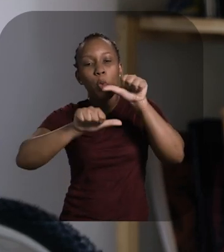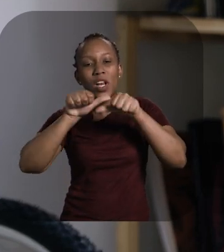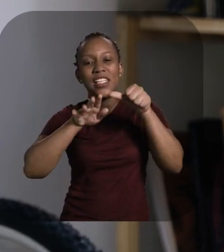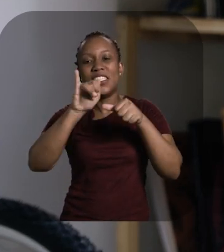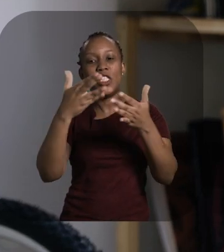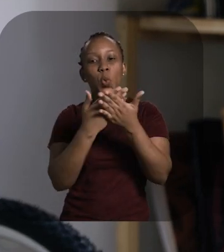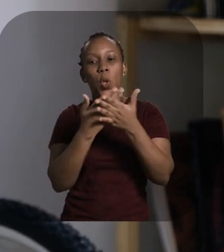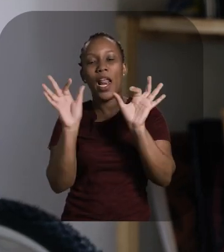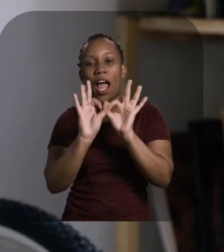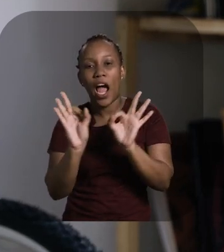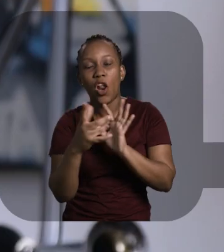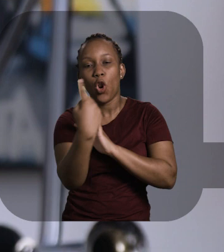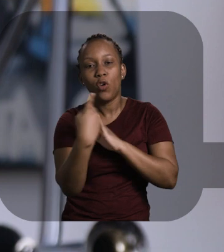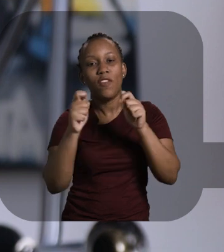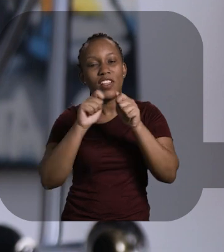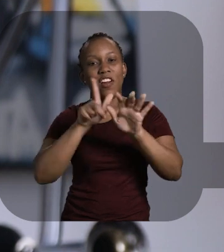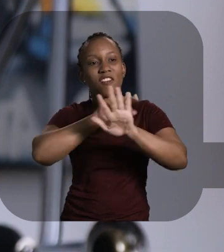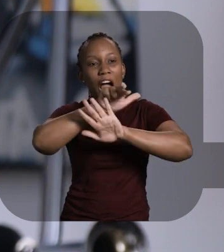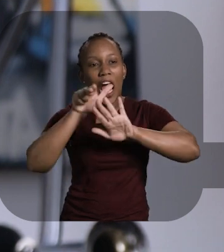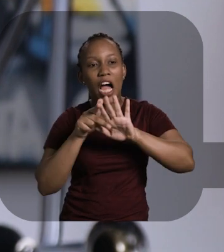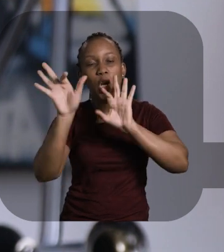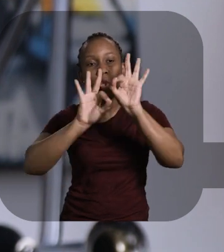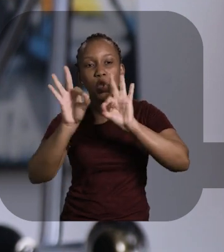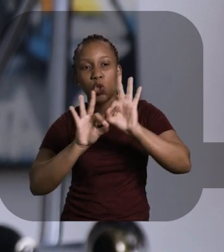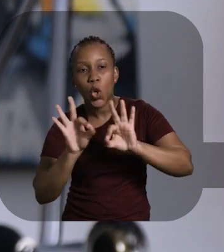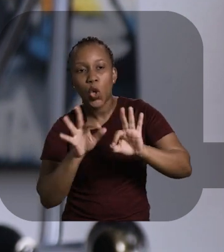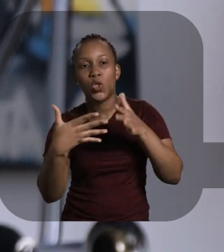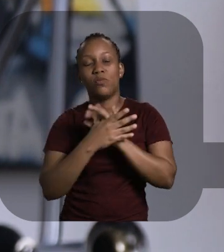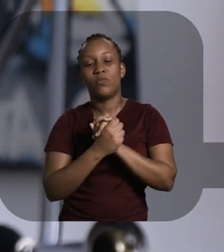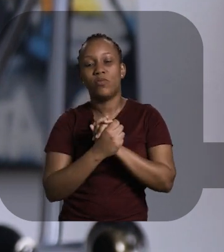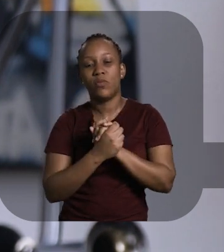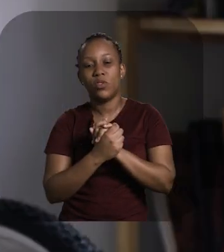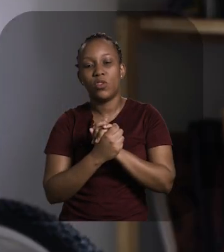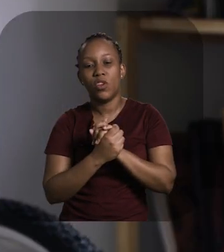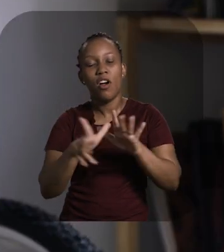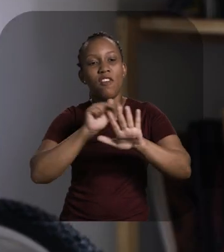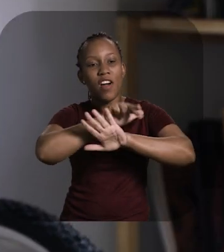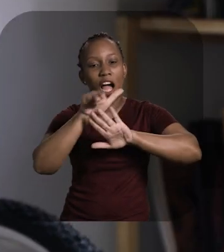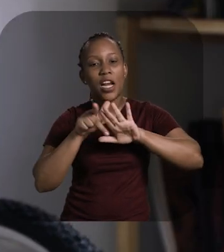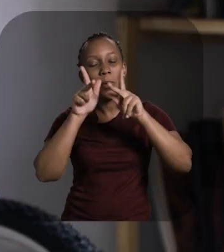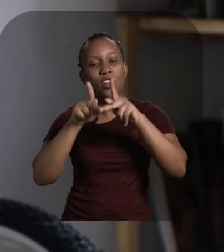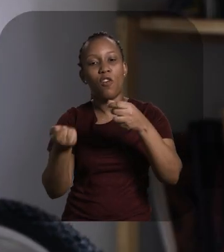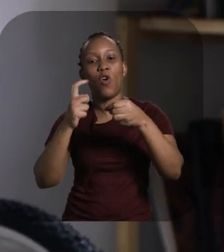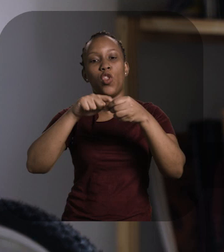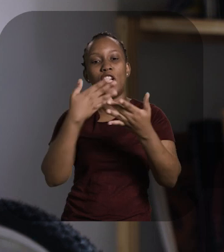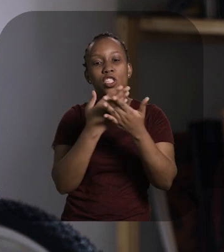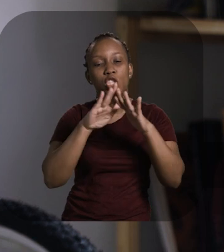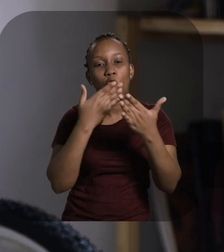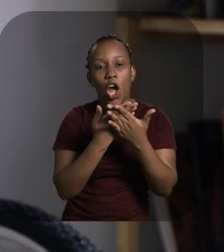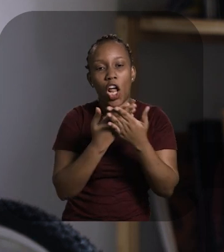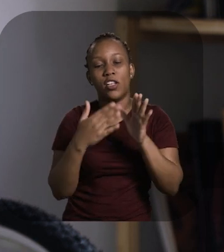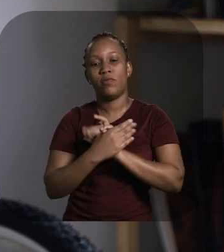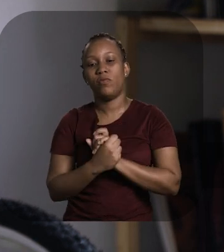gente vai revolucionar se a gente não está estudando? Então a gente fez várias articulações, ela ajudou a construir várias articulações para que muitos de nós voltássemos